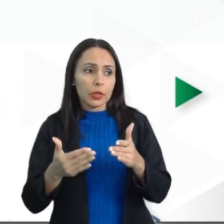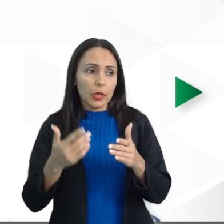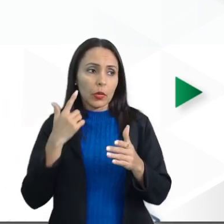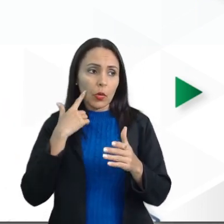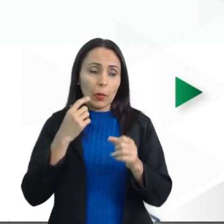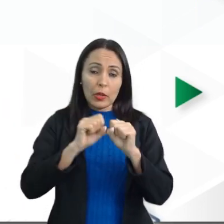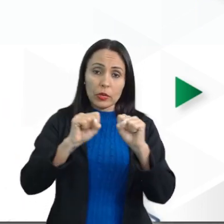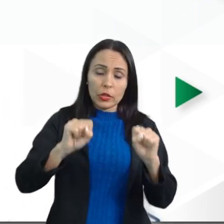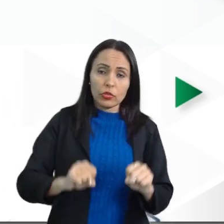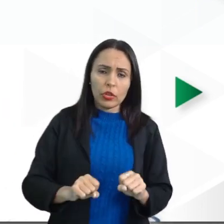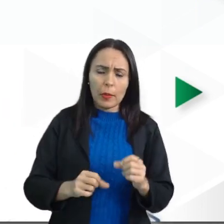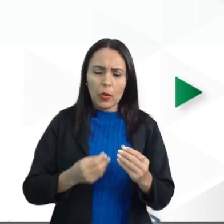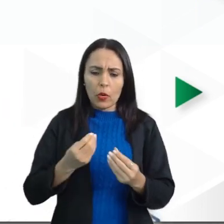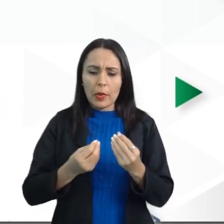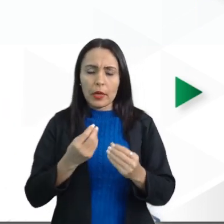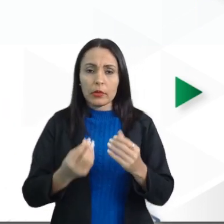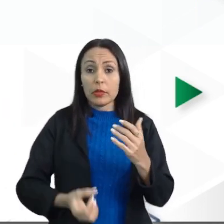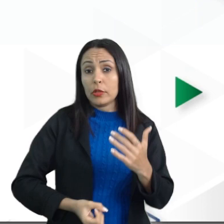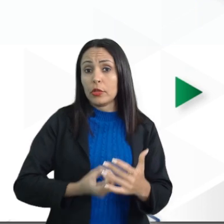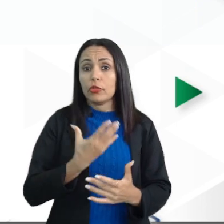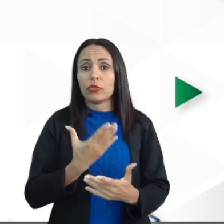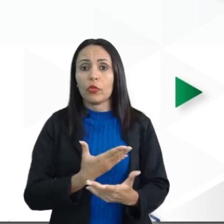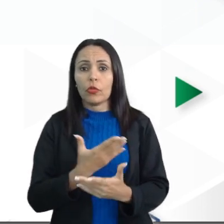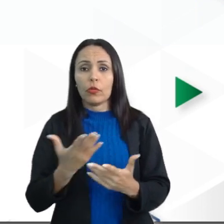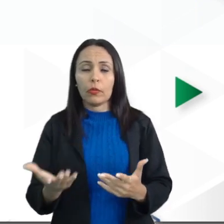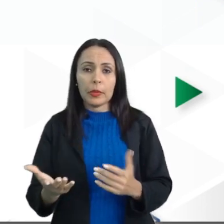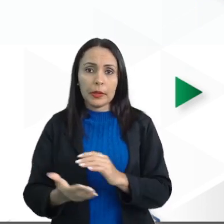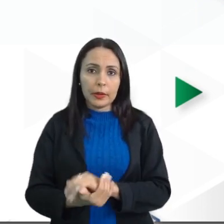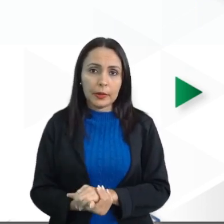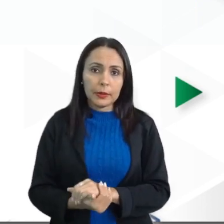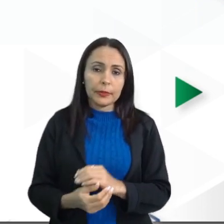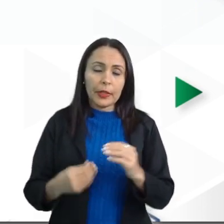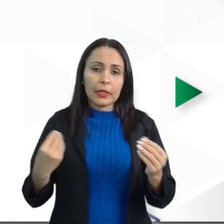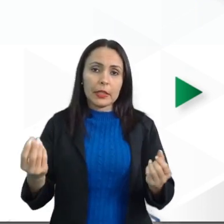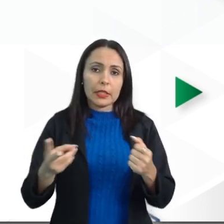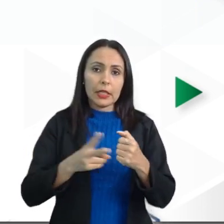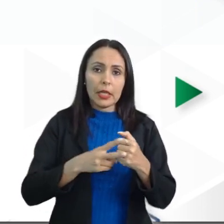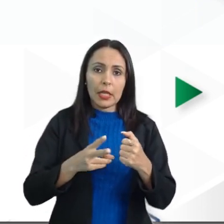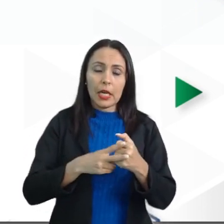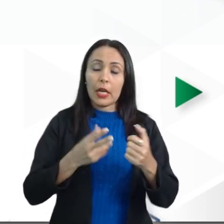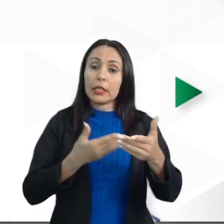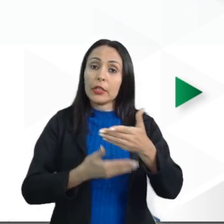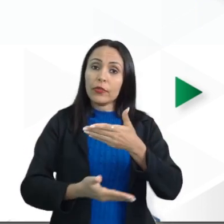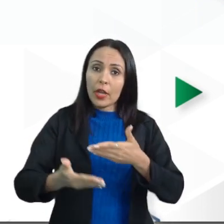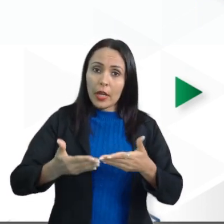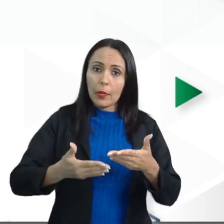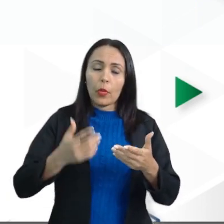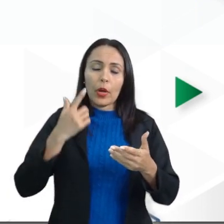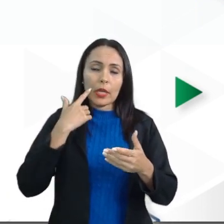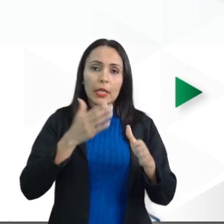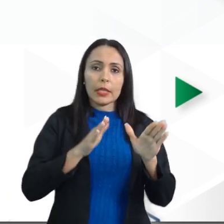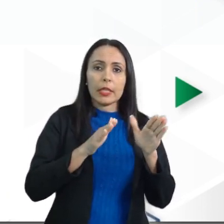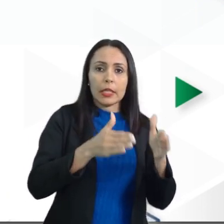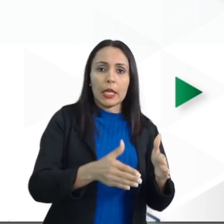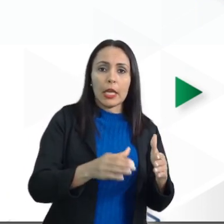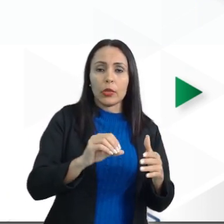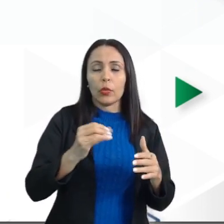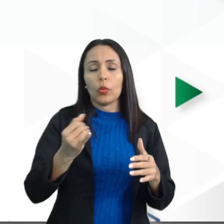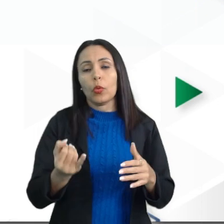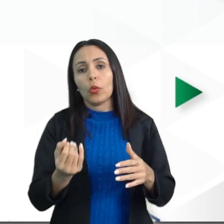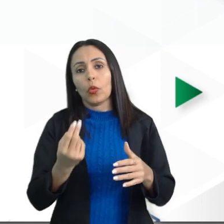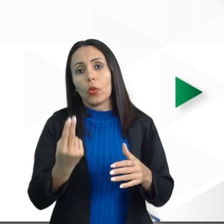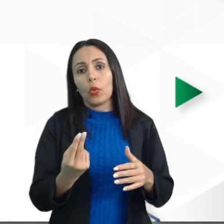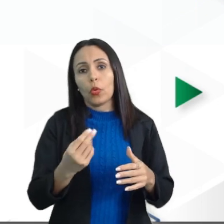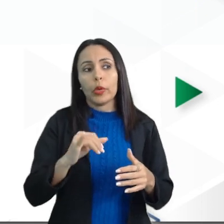Como é que a gente descobre essa questão, a transitividade do verbo? Quando é que sabemos que o verbo é direto ou indireto,